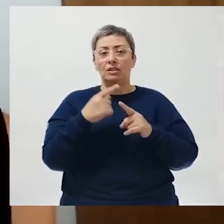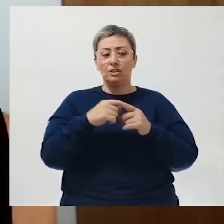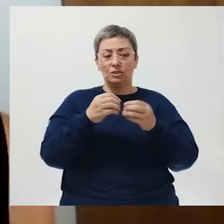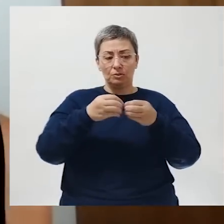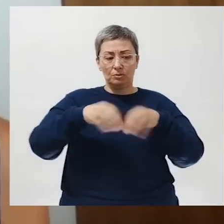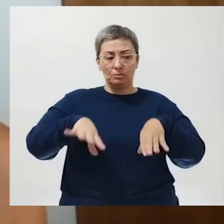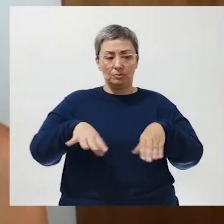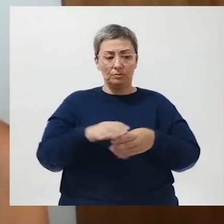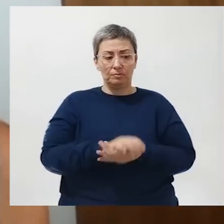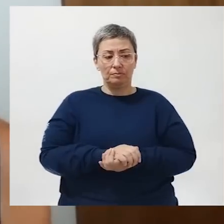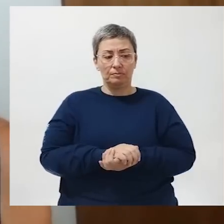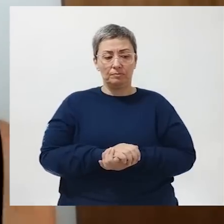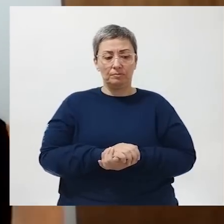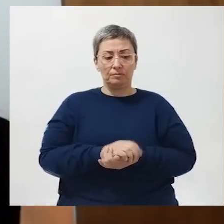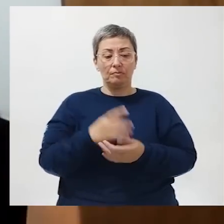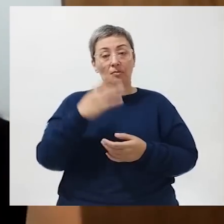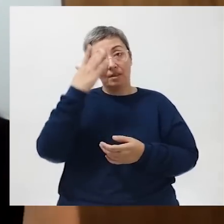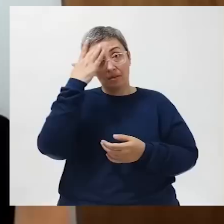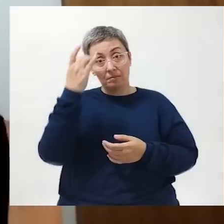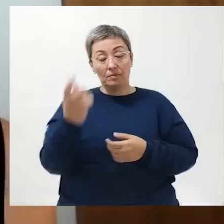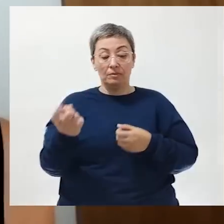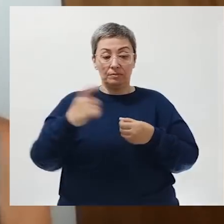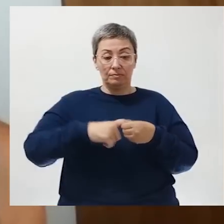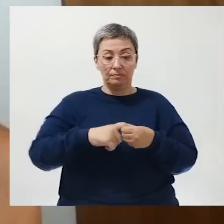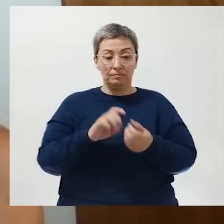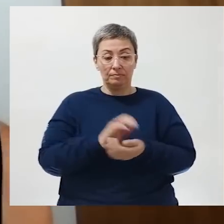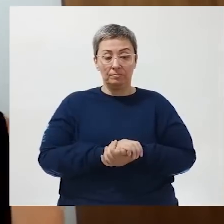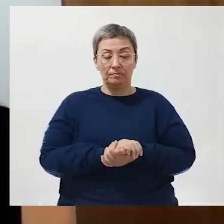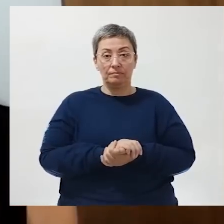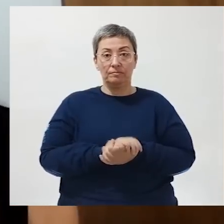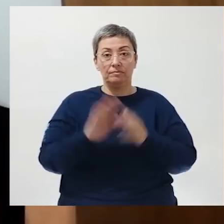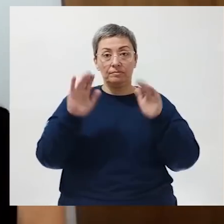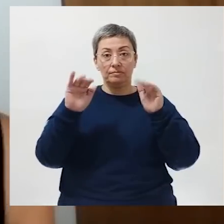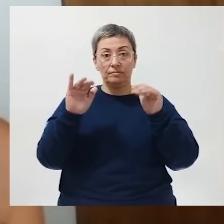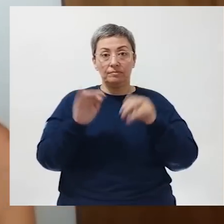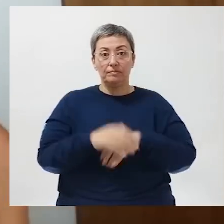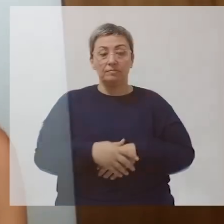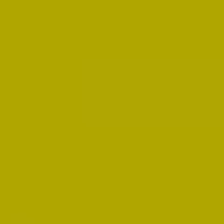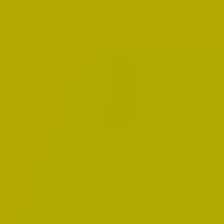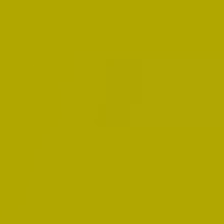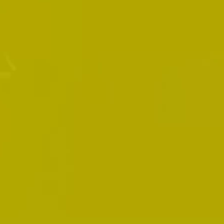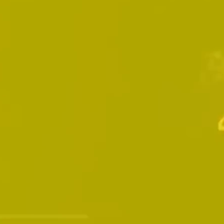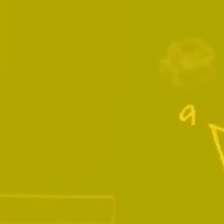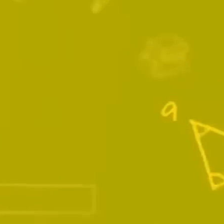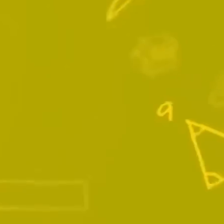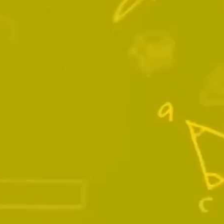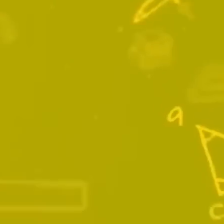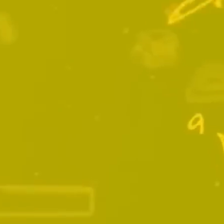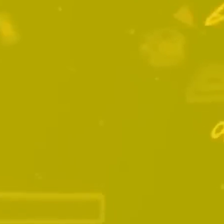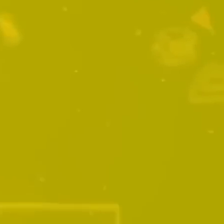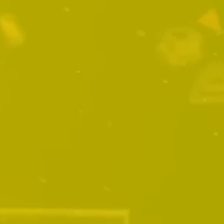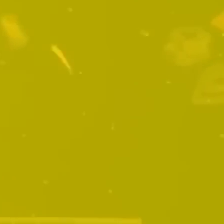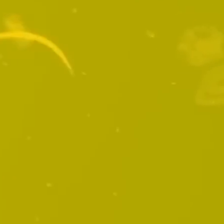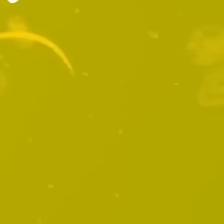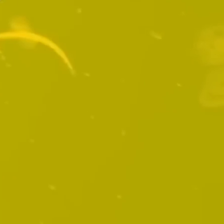o desperdício. Amanhã eu tô de volta. Tchau, tchau!